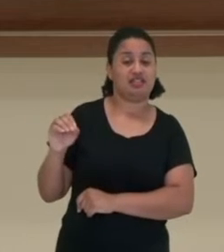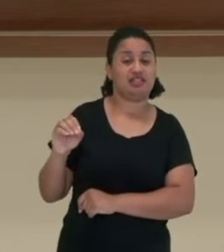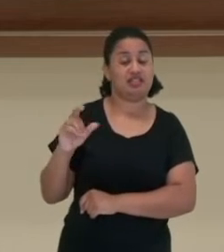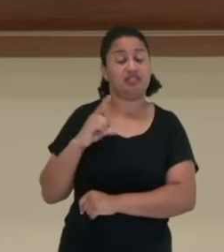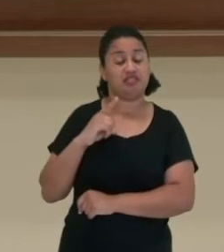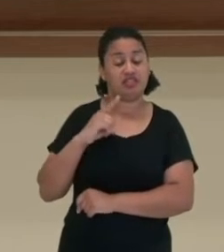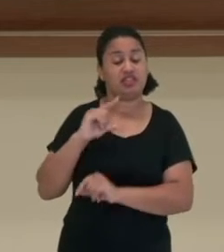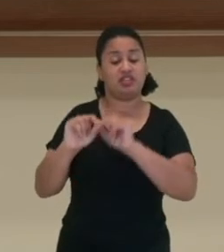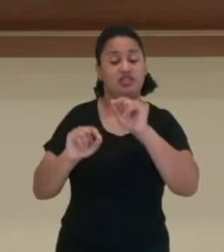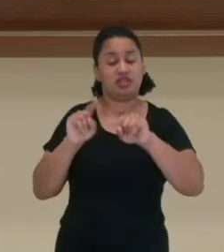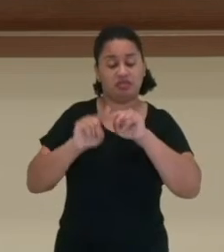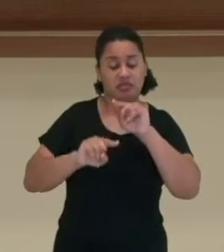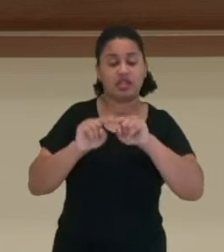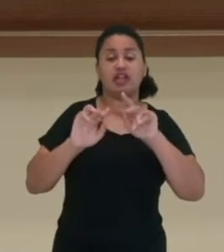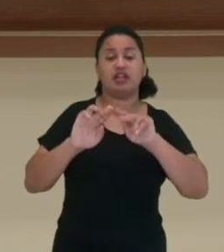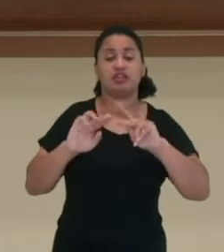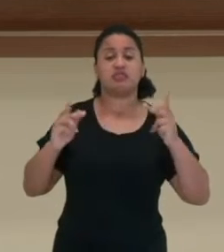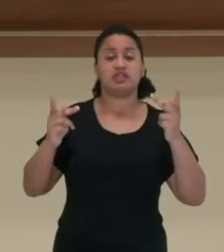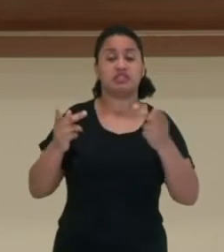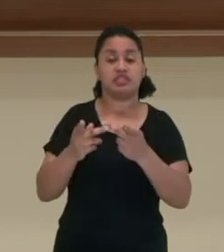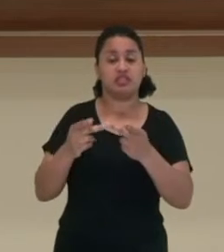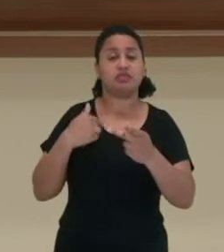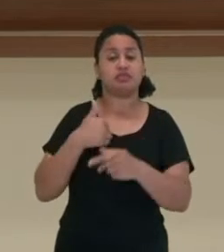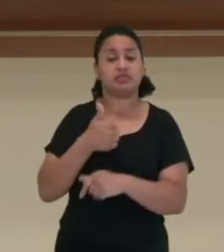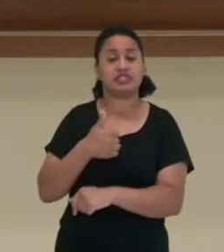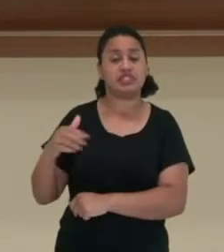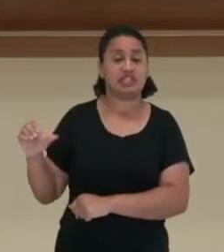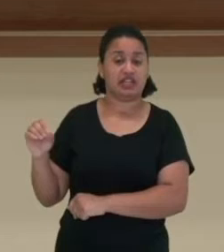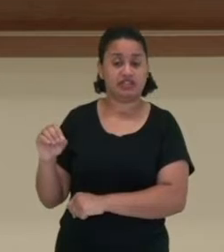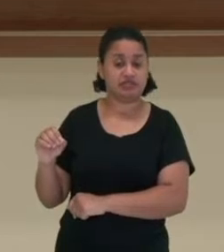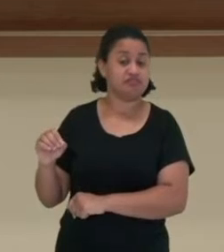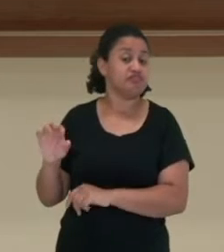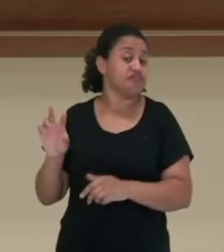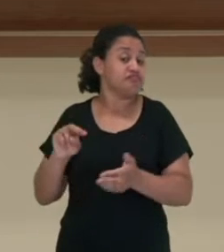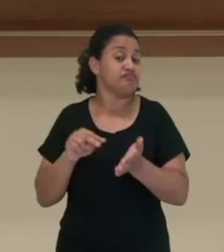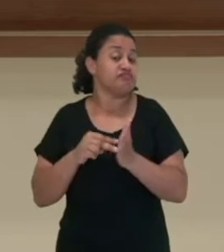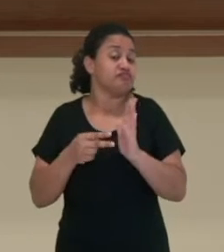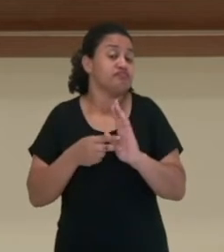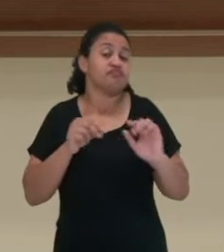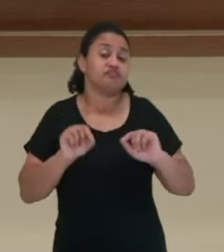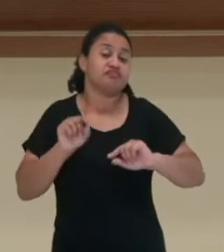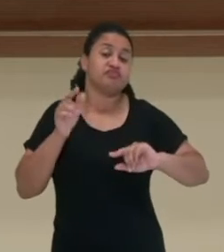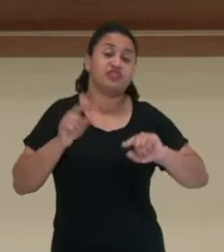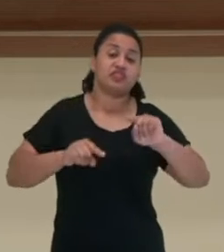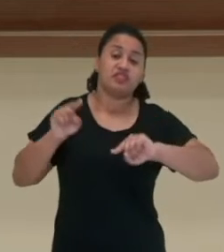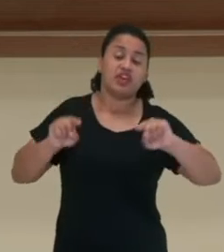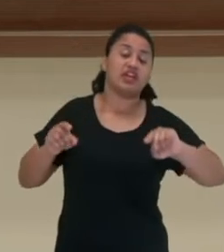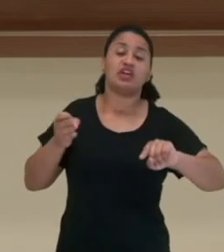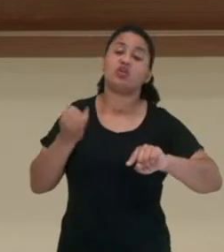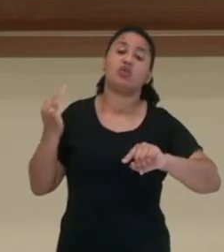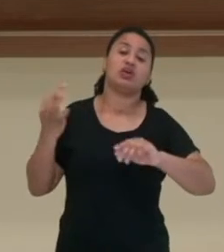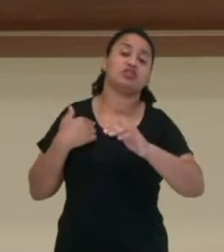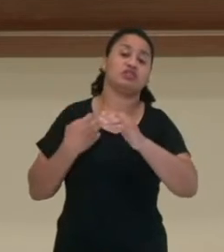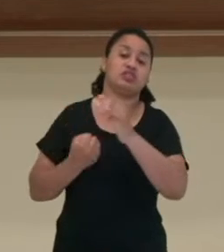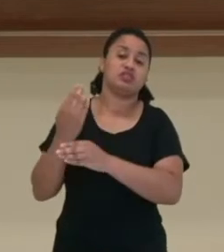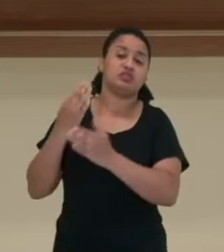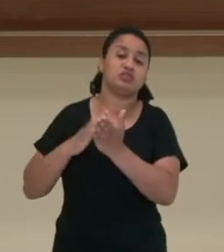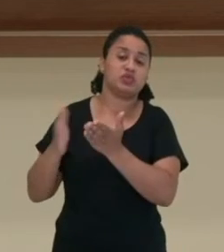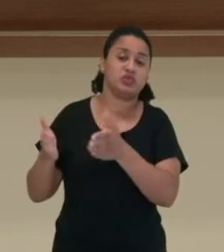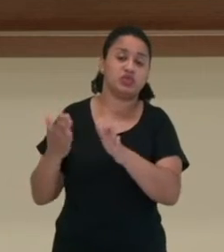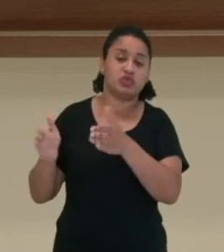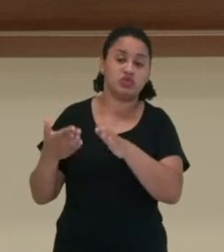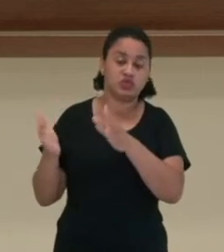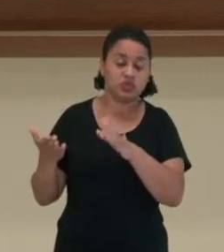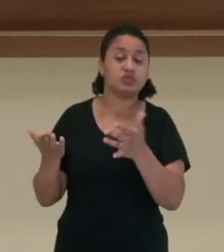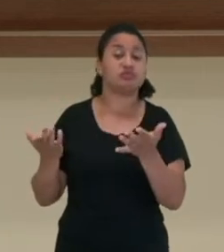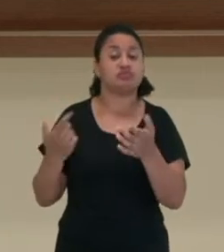ter 100 unidades daquelas matérias-primas que você vai necessitar. Ou seja, varia de acordo com a sua produção. Assim como se um